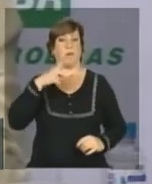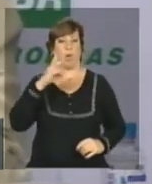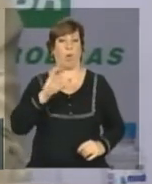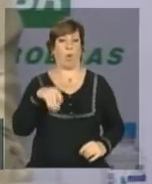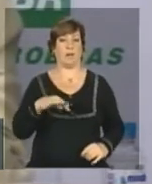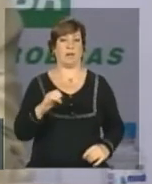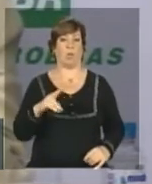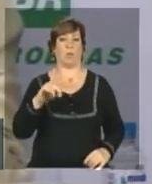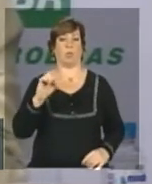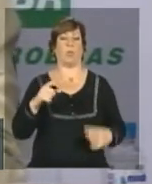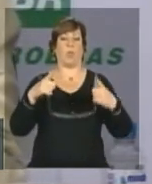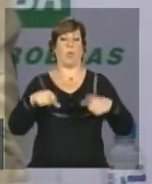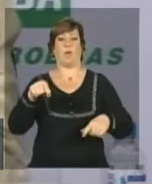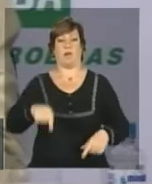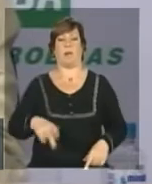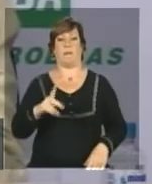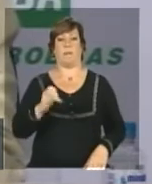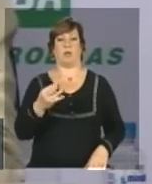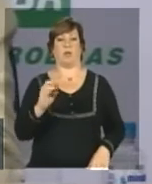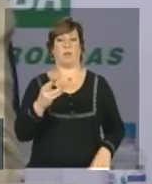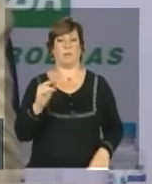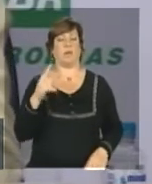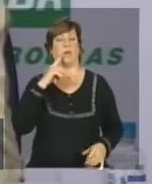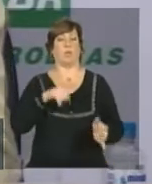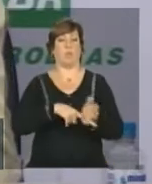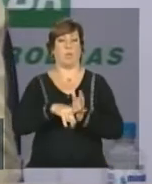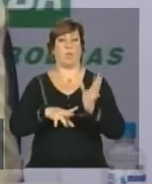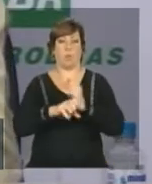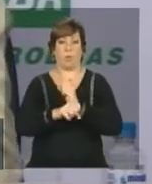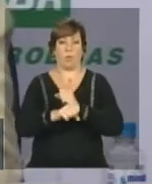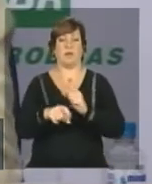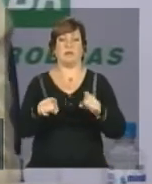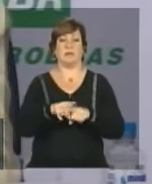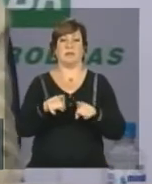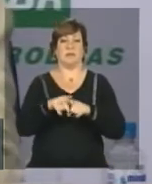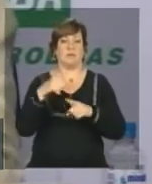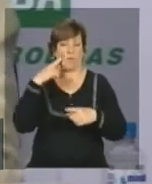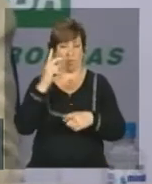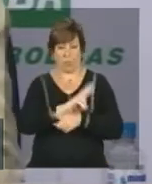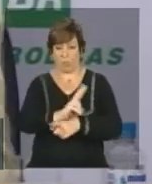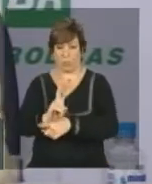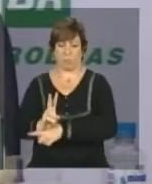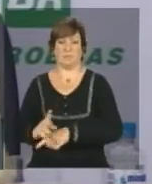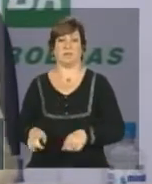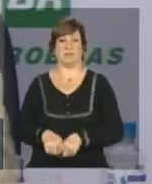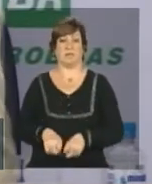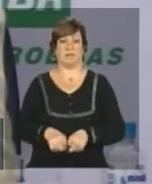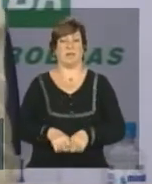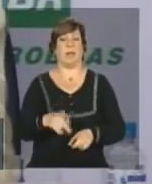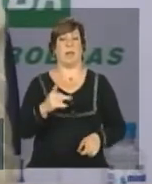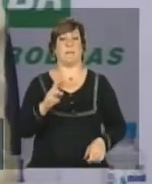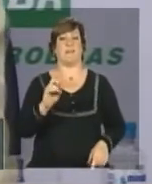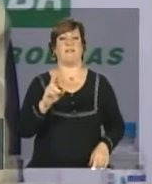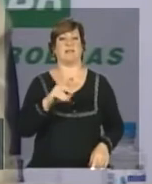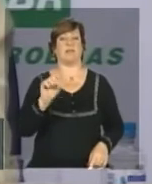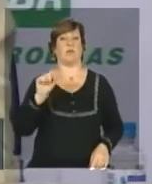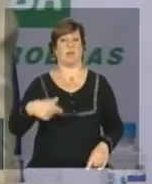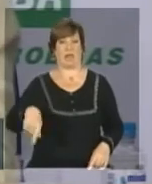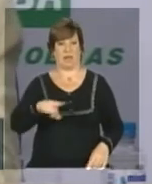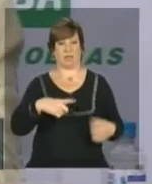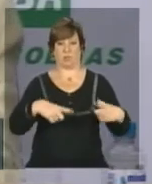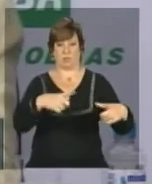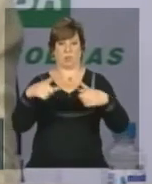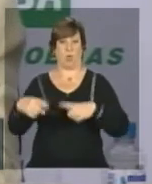conteúdo local da Petrobras, tanto de cálculo quanto de mensuração, acompanhamento. A previsão que temos é que essas